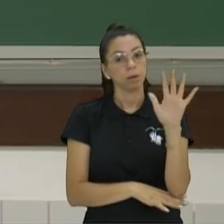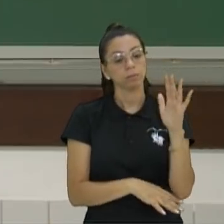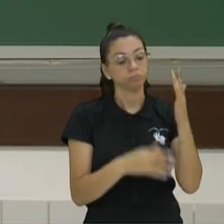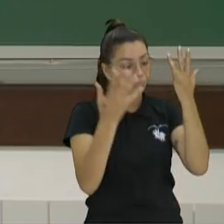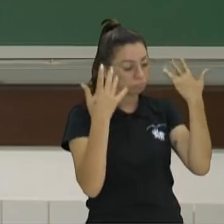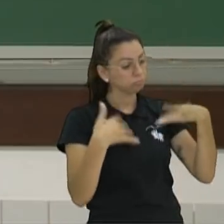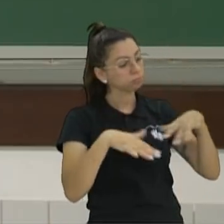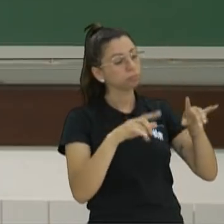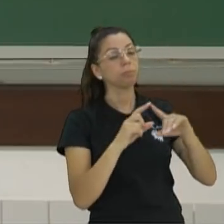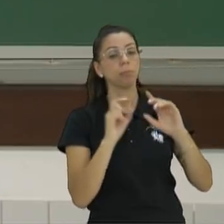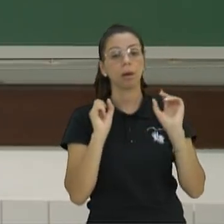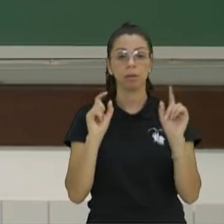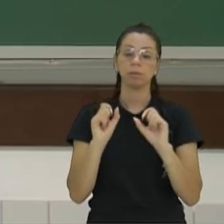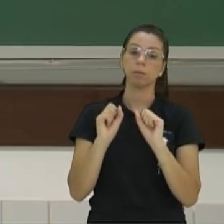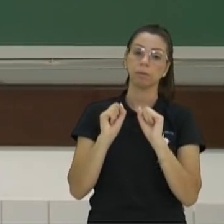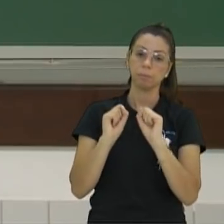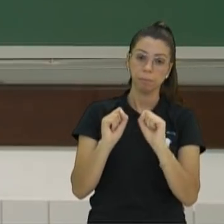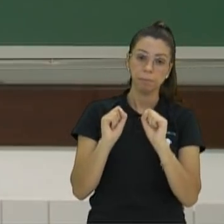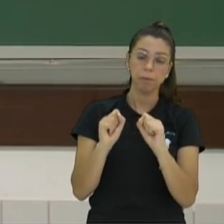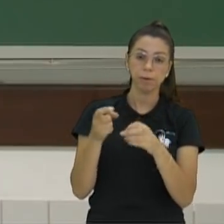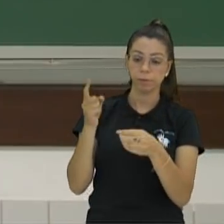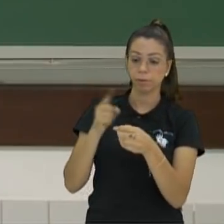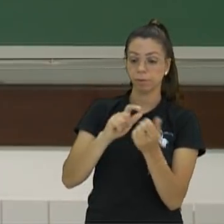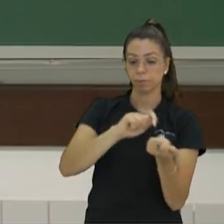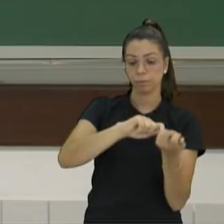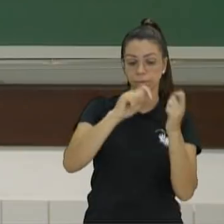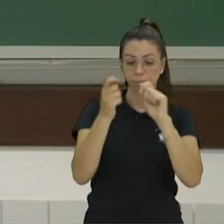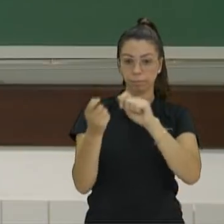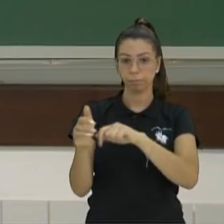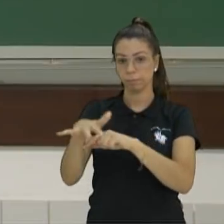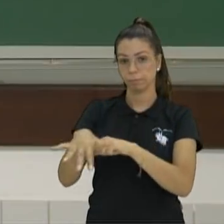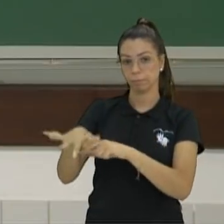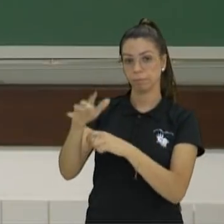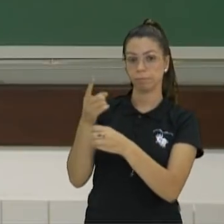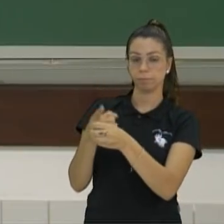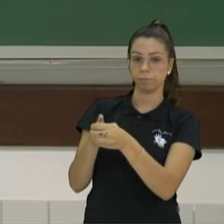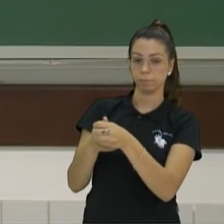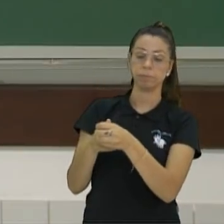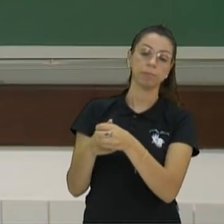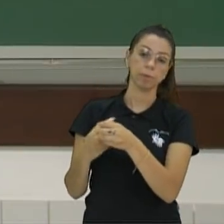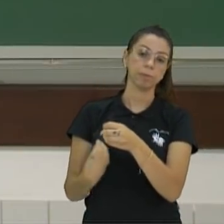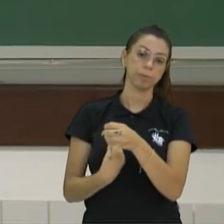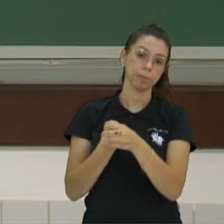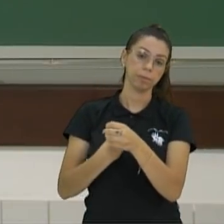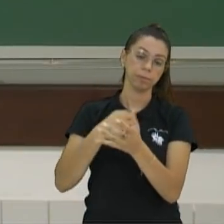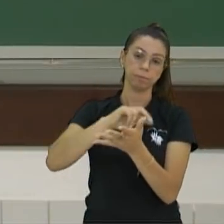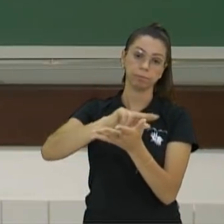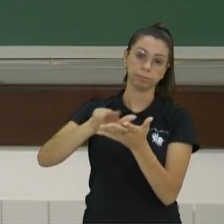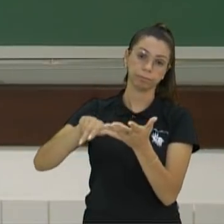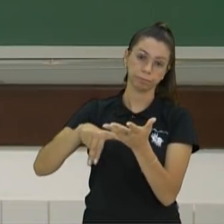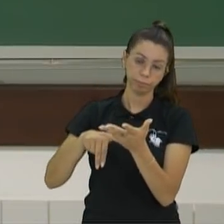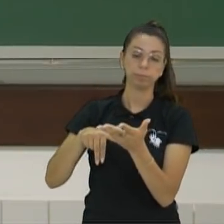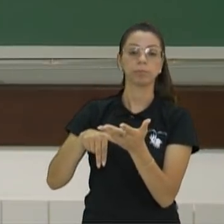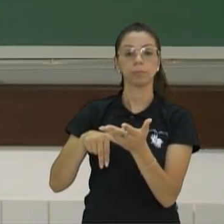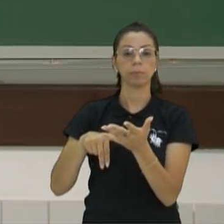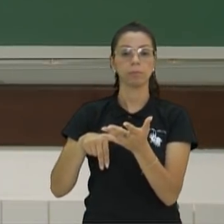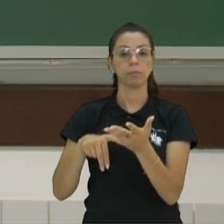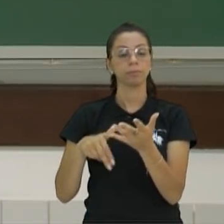natural, mas elas também podem ser adaptadas ao ambiente urbano, né? Então existem práticas que elas